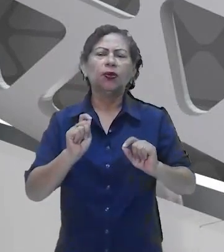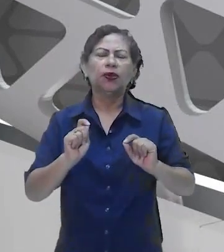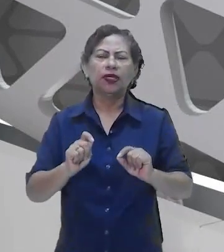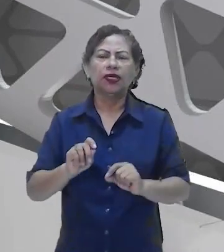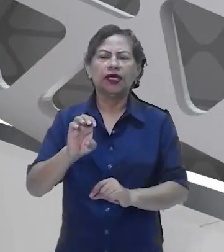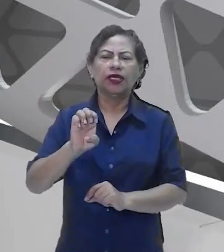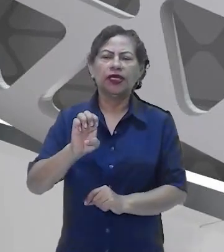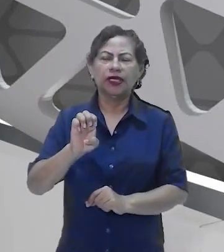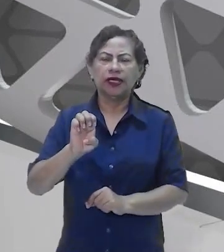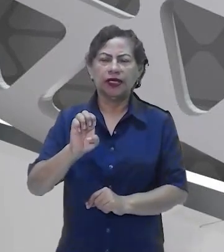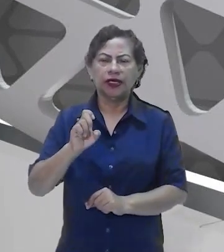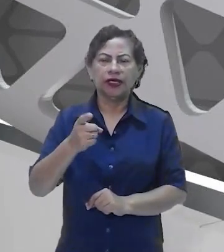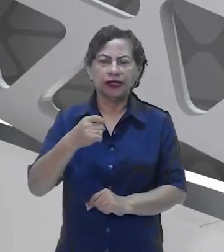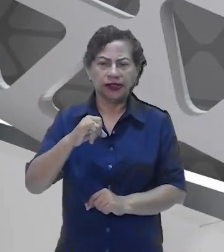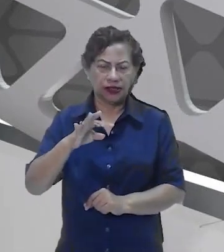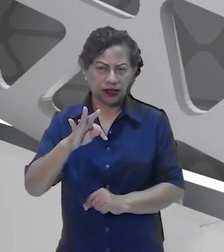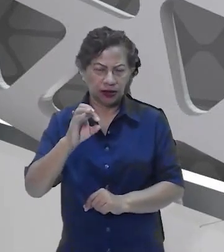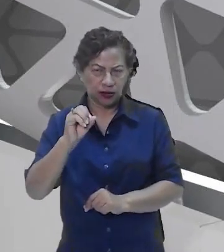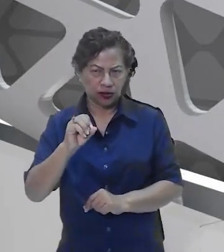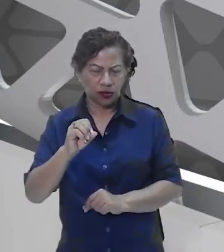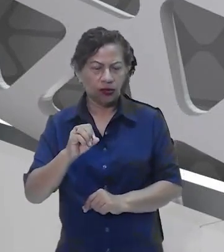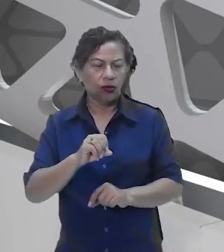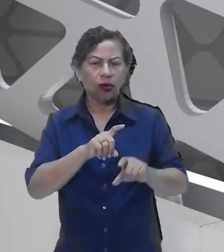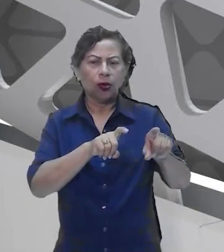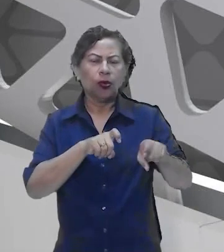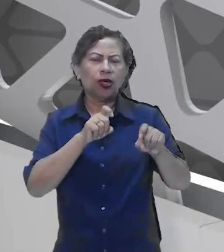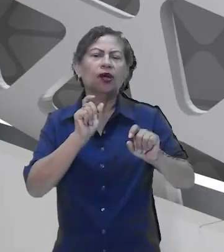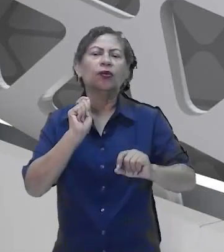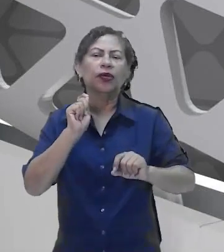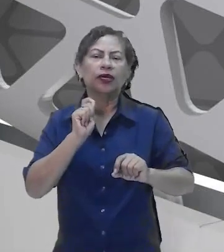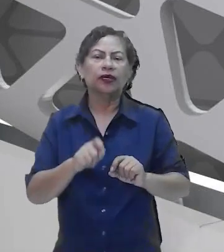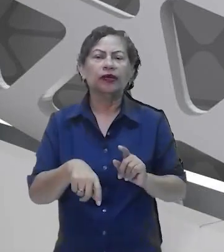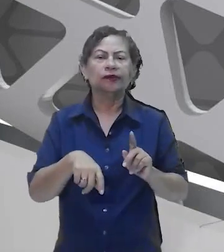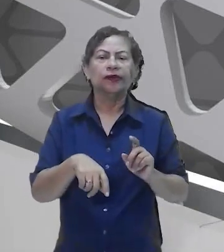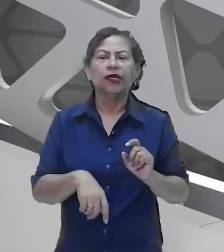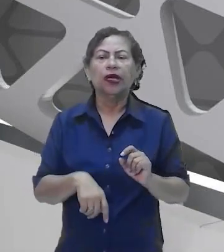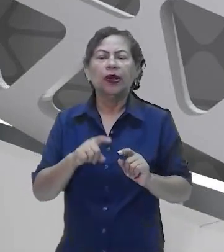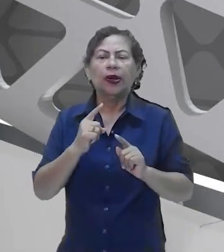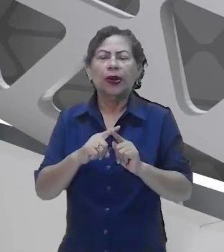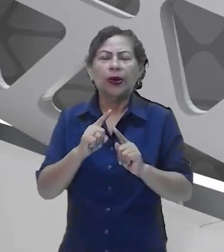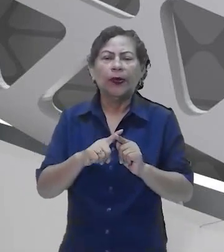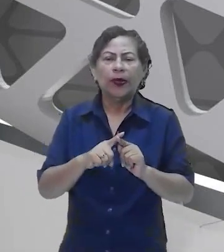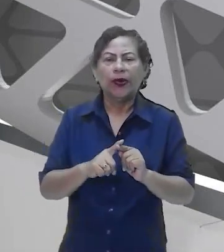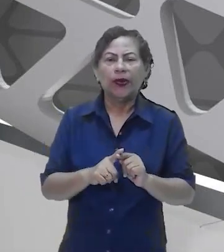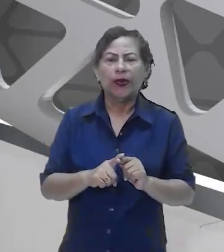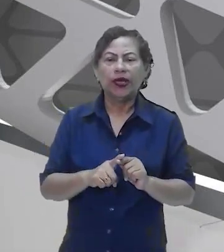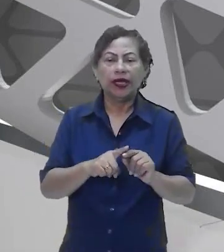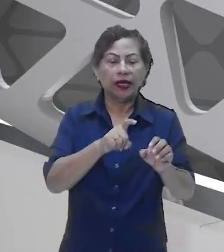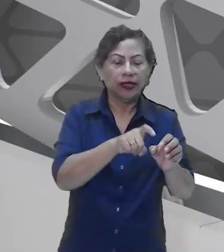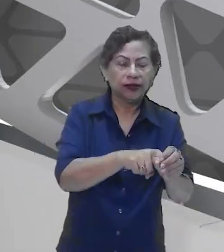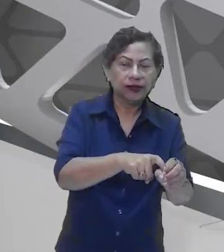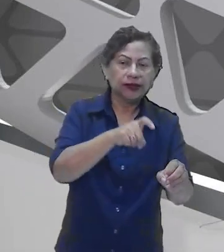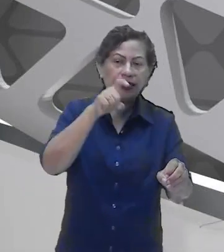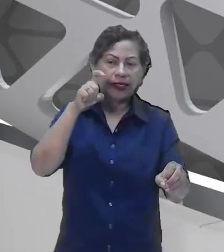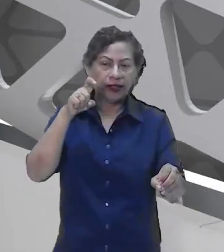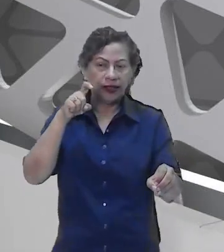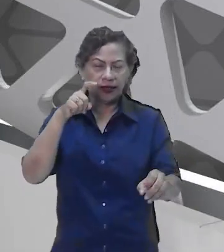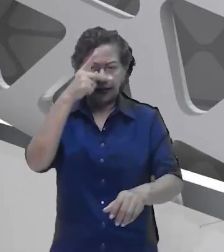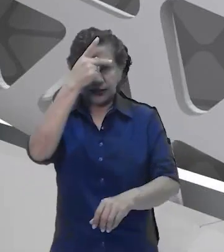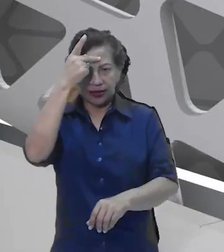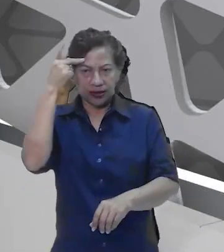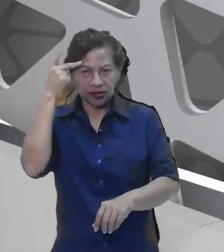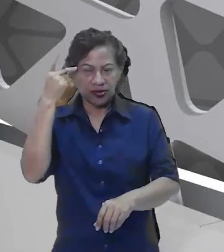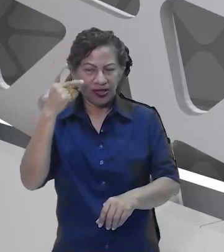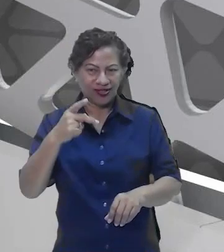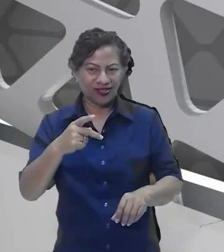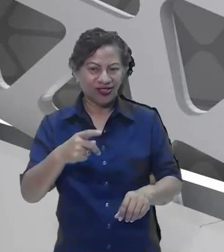homem do campo em direção à cidade. Daqui a pouco a gente vai ver por que isso acontece. A mecanização do campo impulsiona, na